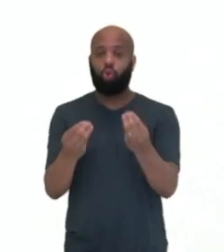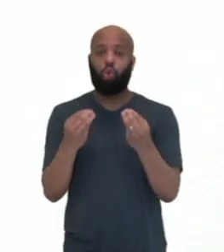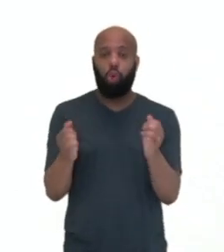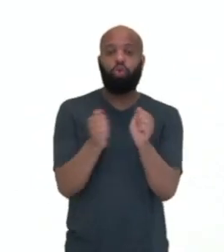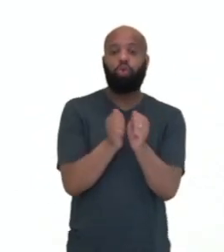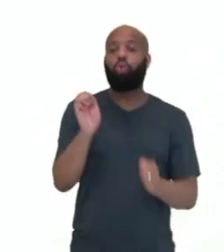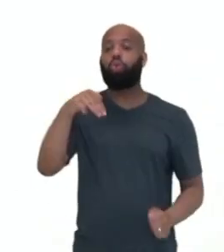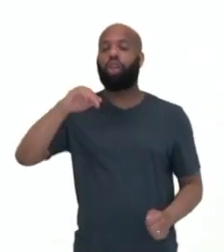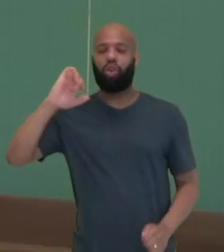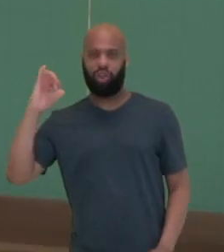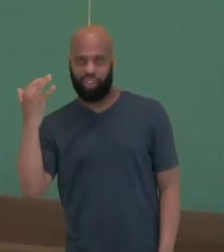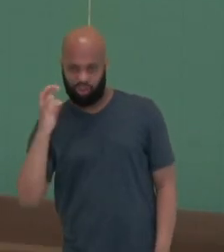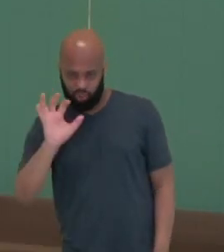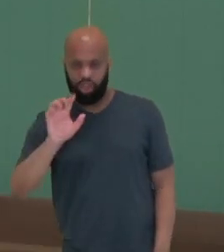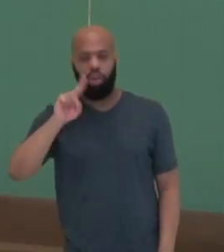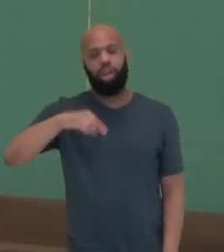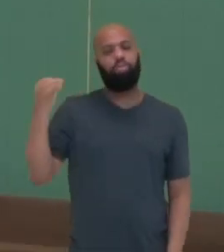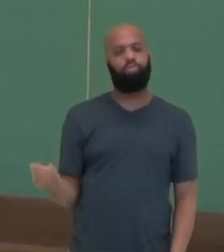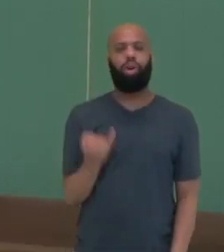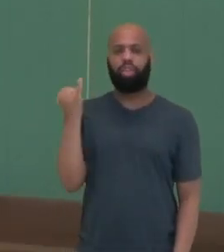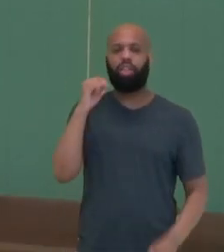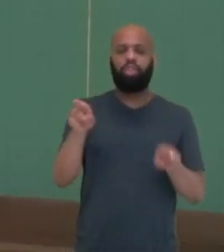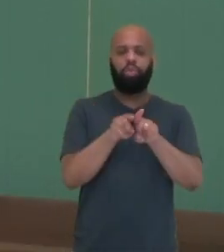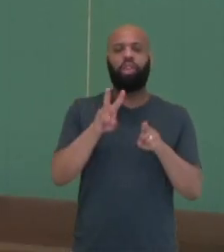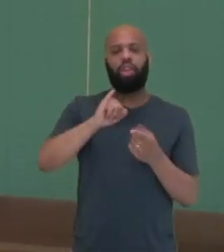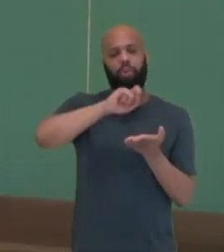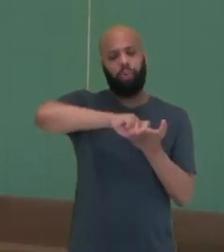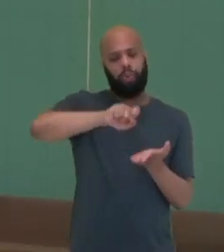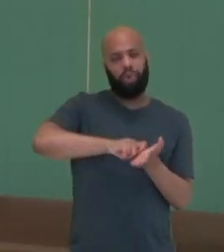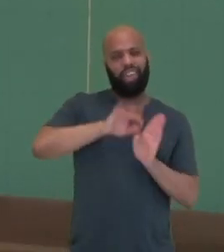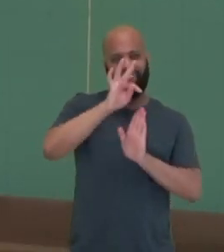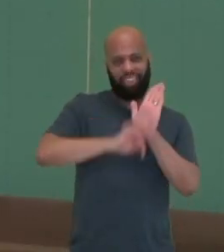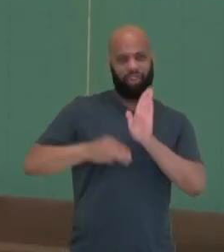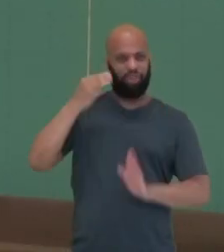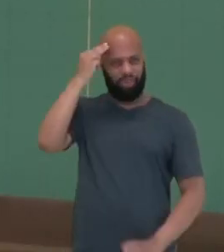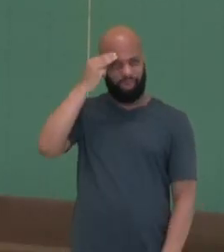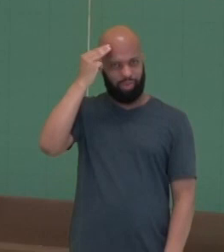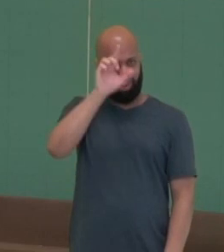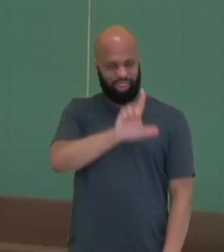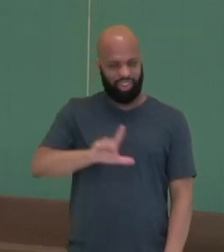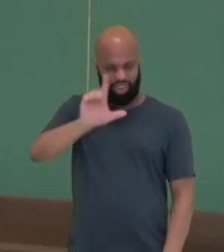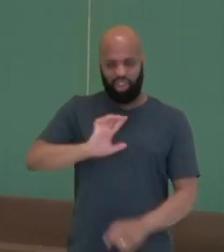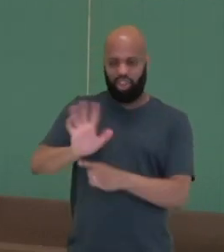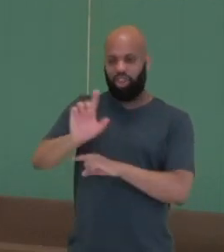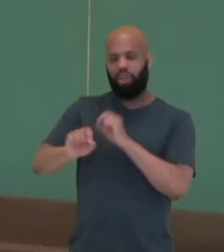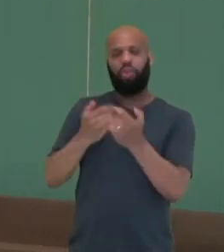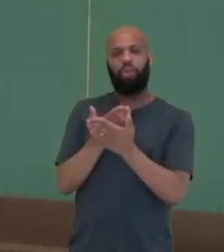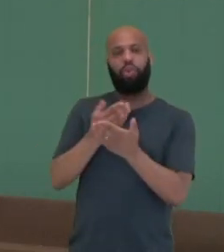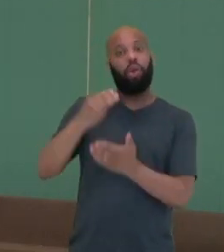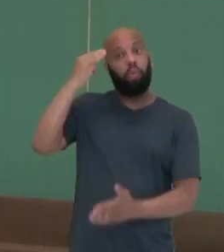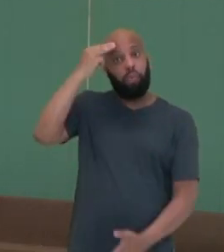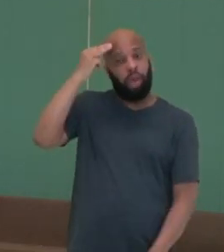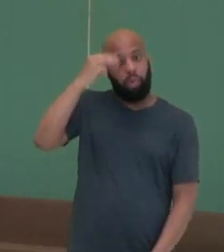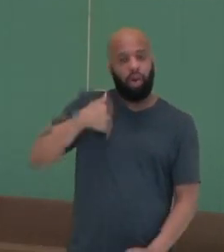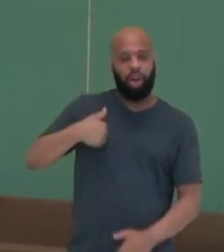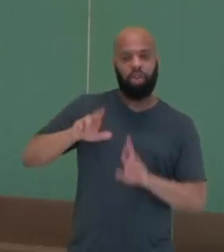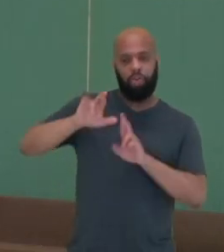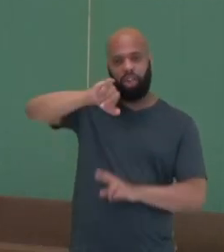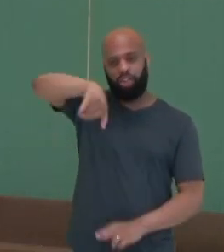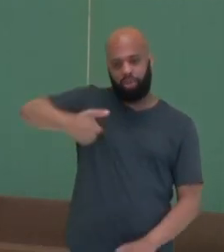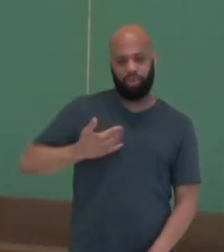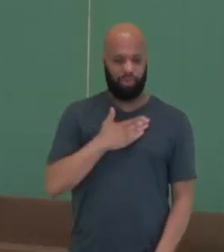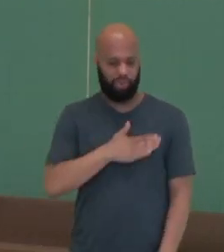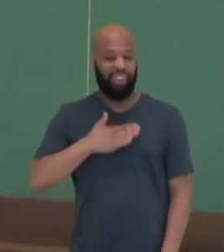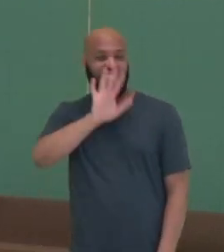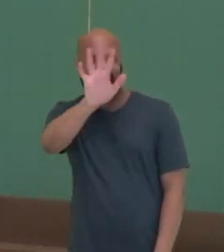quem aconteceu são importantes para a produção de uma memória. Neste vídeo falamos sobre memórias. Espero que vocês